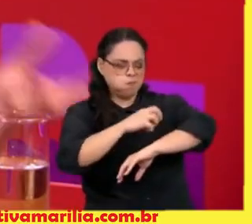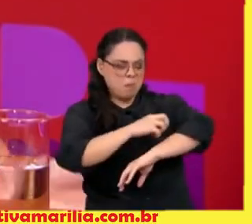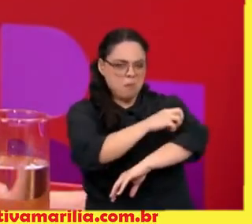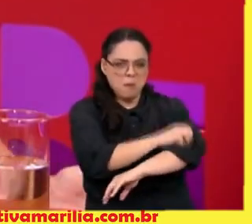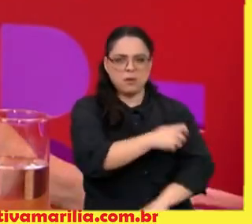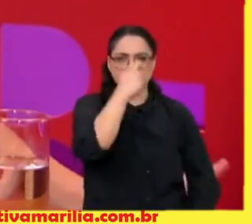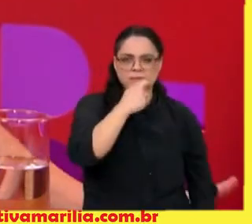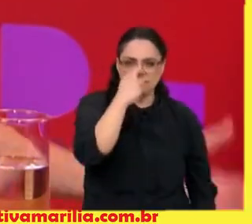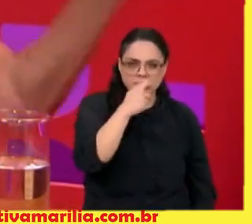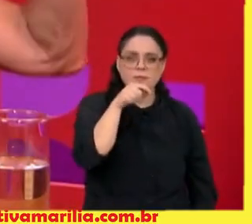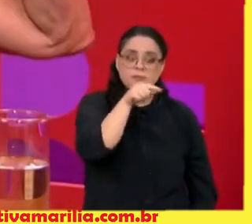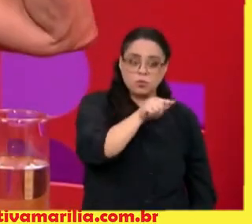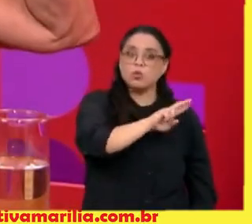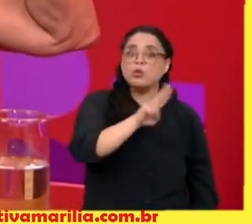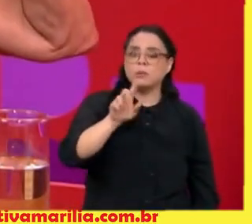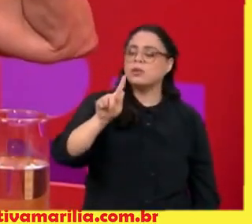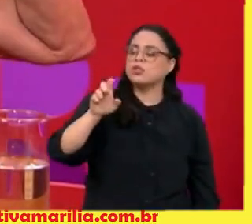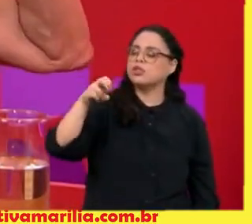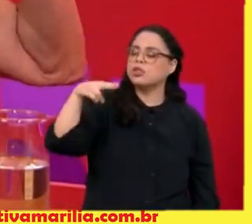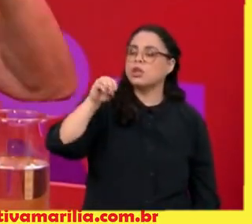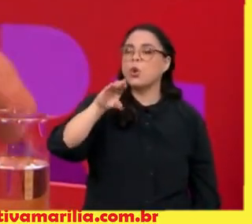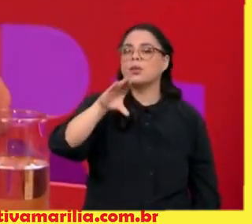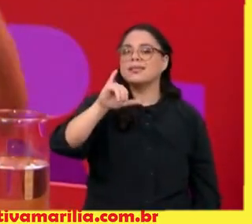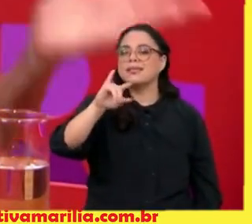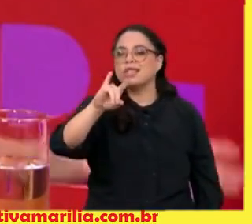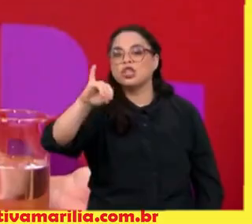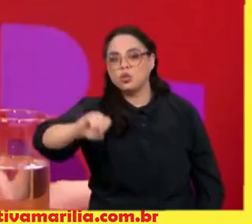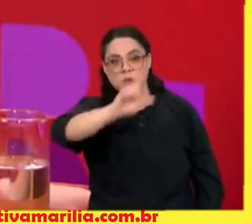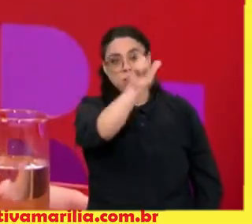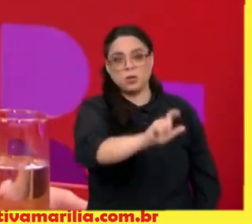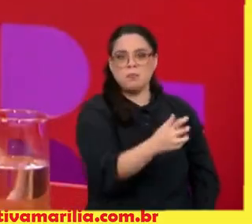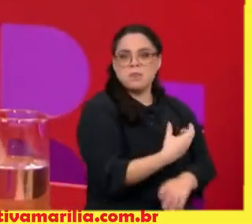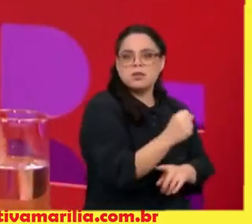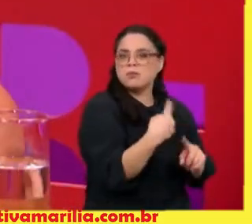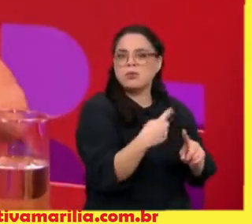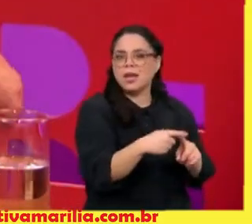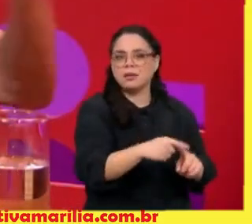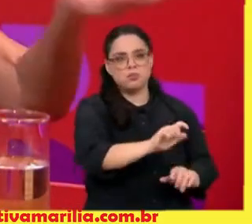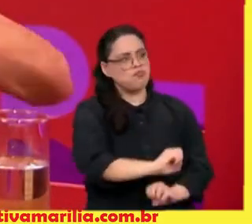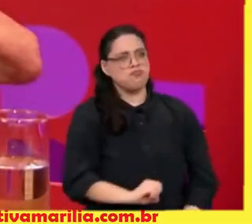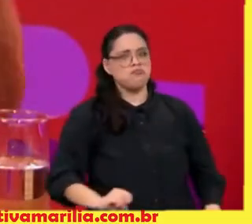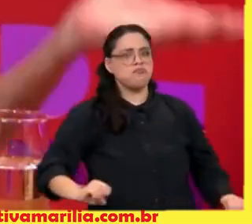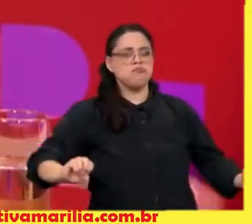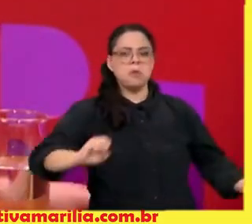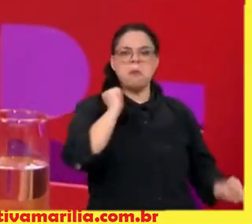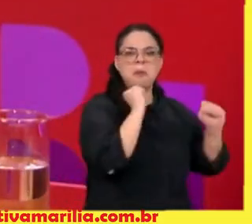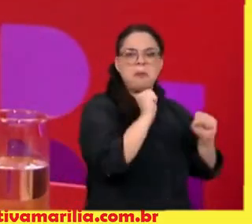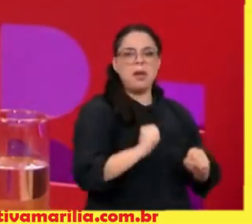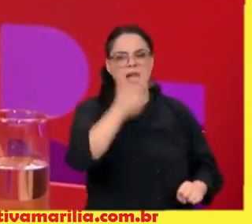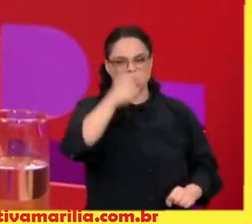foi um genocídio branco, digamos, branco no sentido de que ninguém sabia, ninguém entrou queimando e dando tiro em